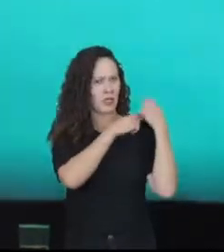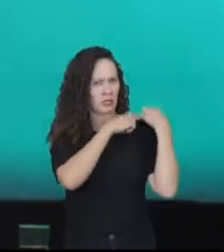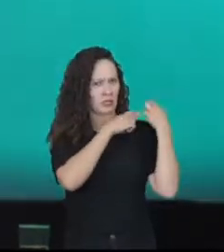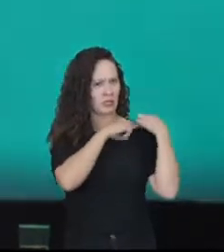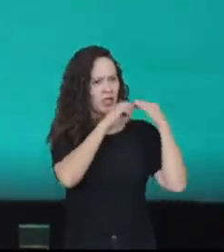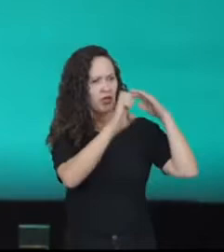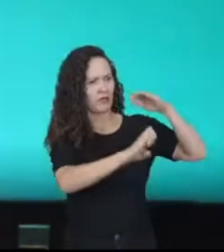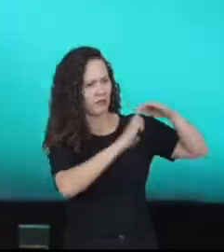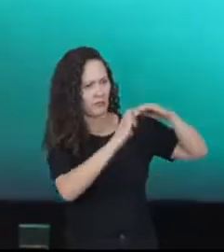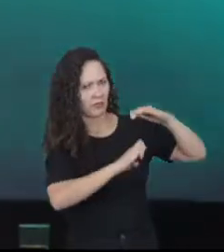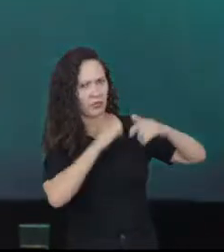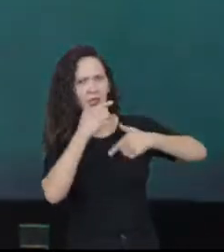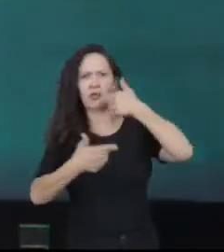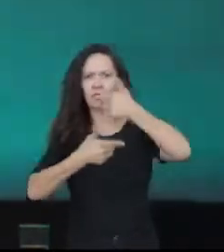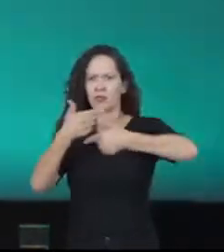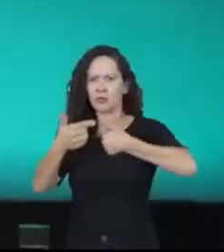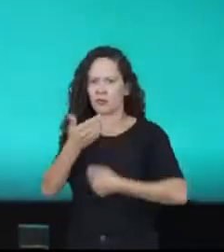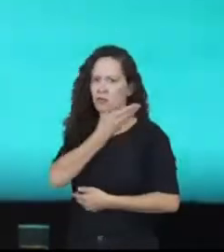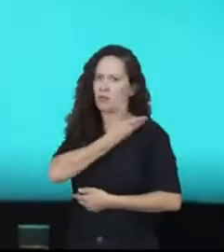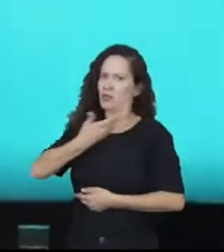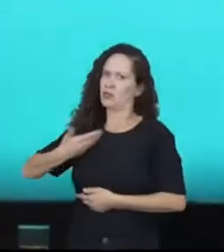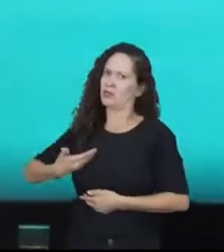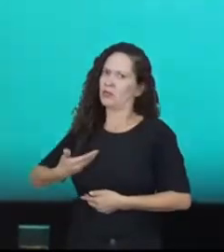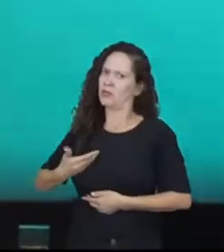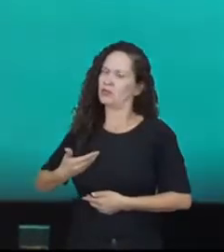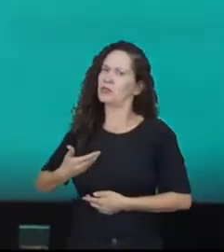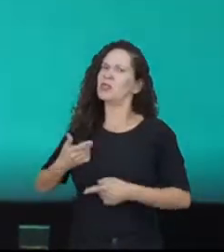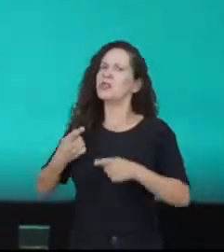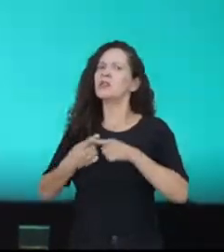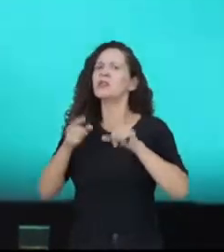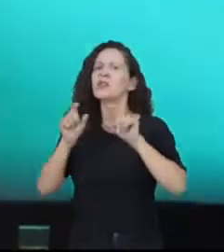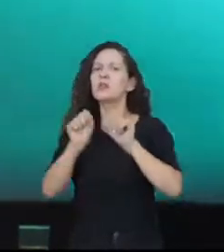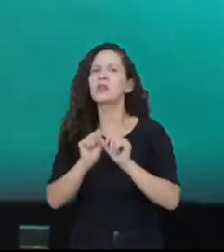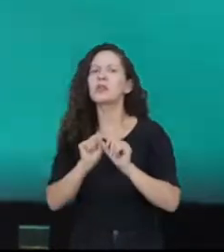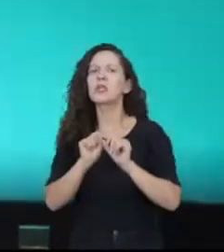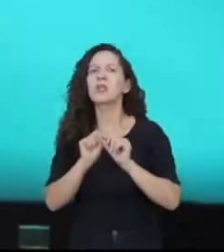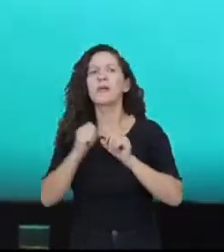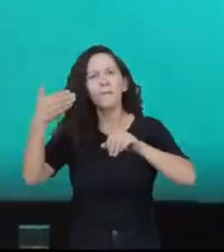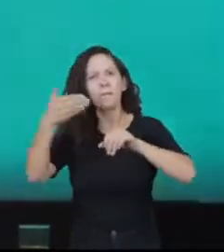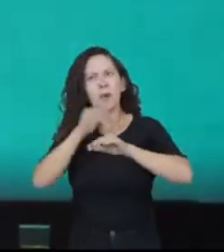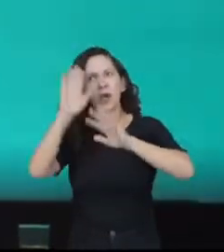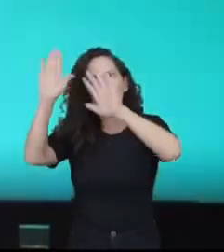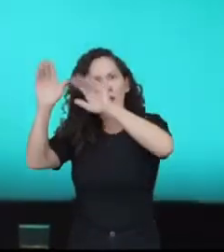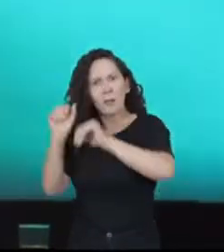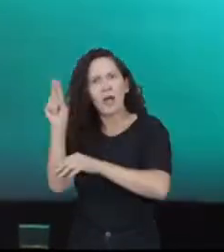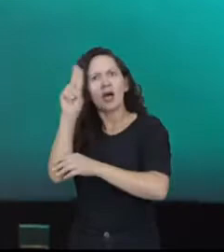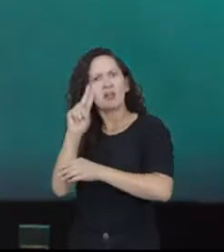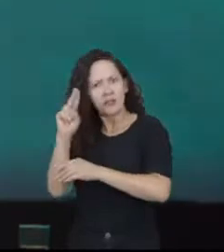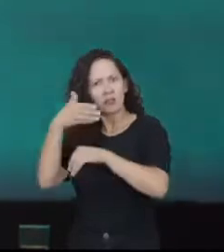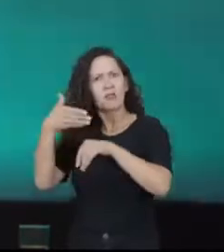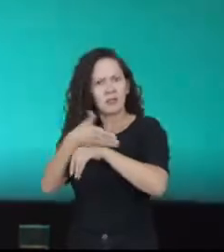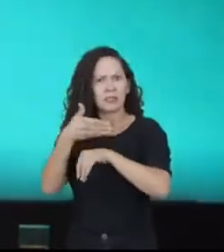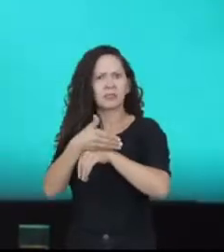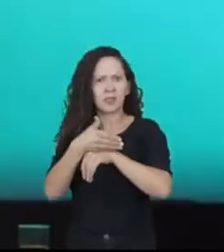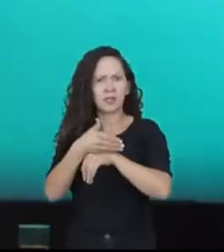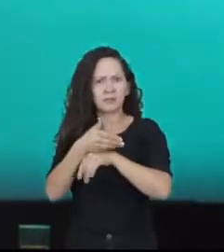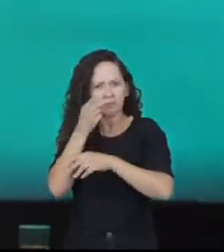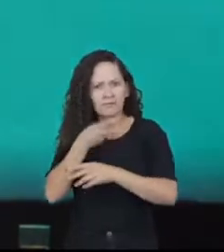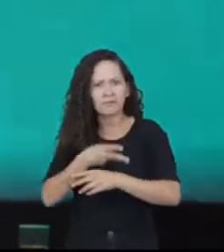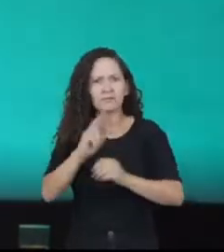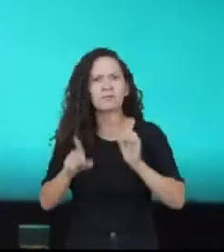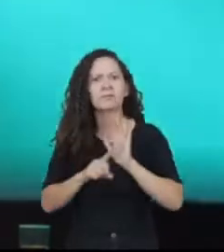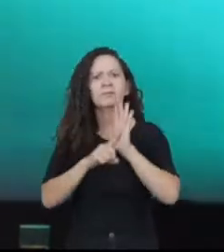empregados, governo e, por que não dizer, até envolvendo as universidades, que contribua para criar